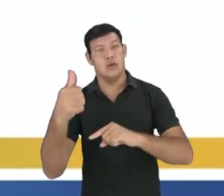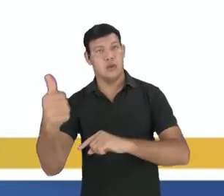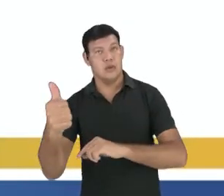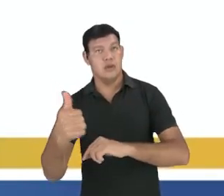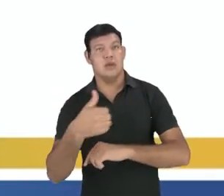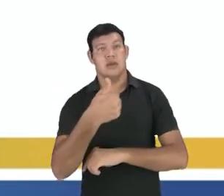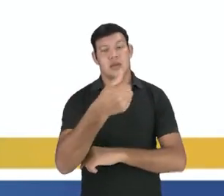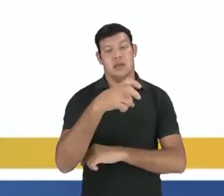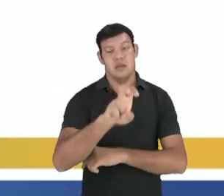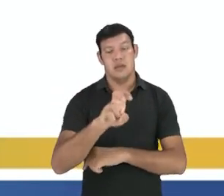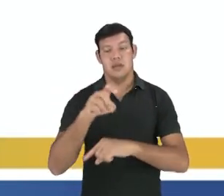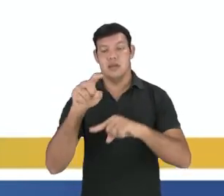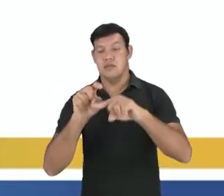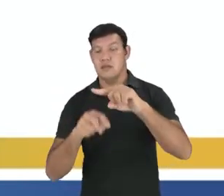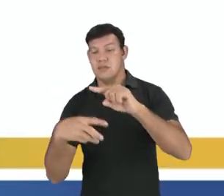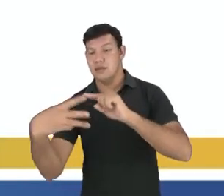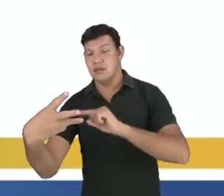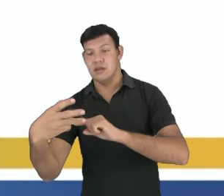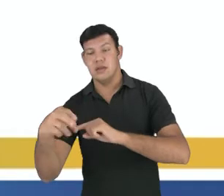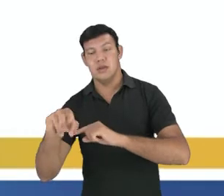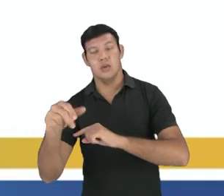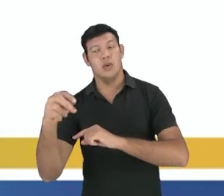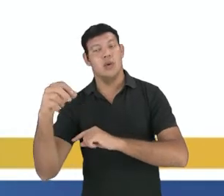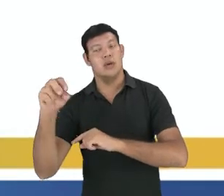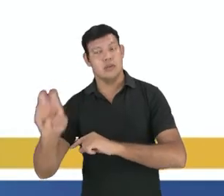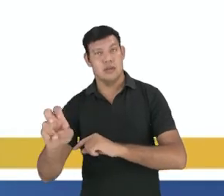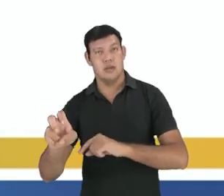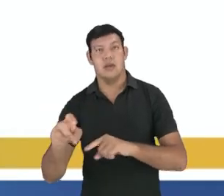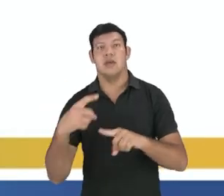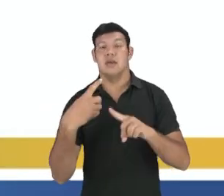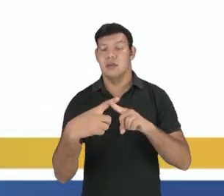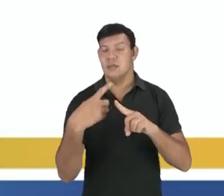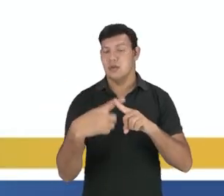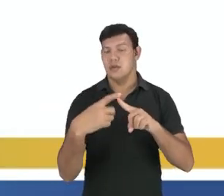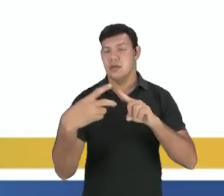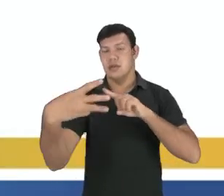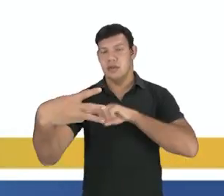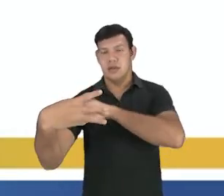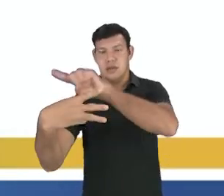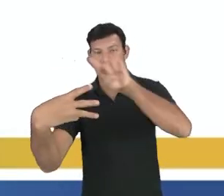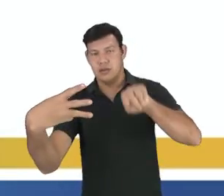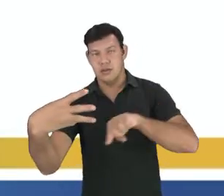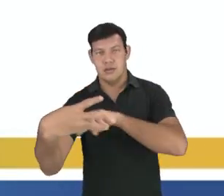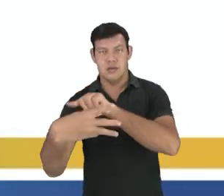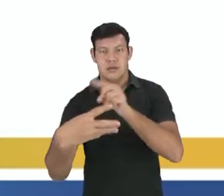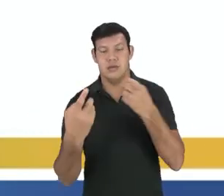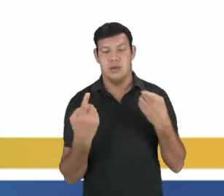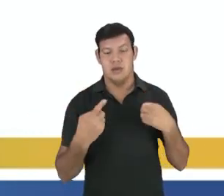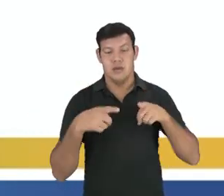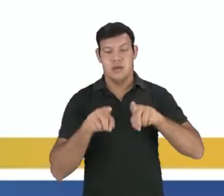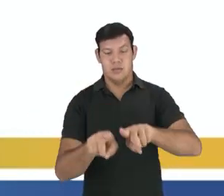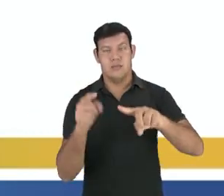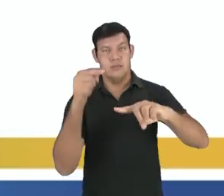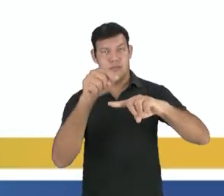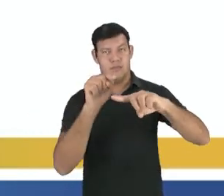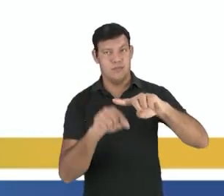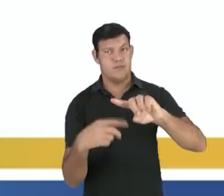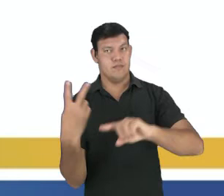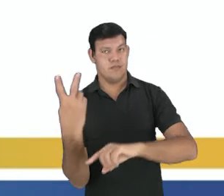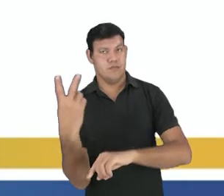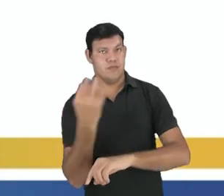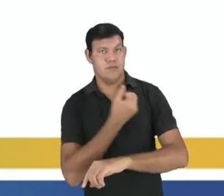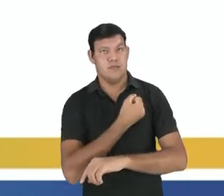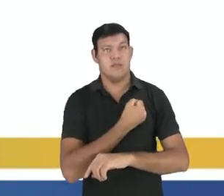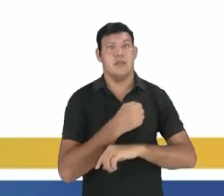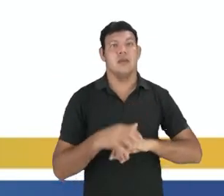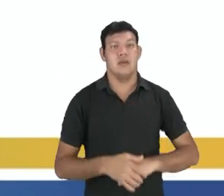para 3 dá 5. Então, também deixei o 3 destacado porque ele dividiu o 3 e o 15. Aqui eu já tenho a unidade,